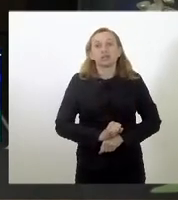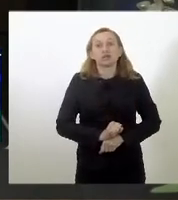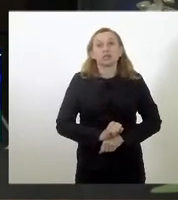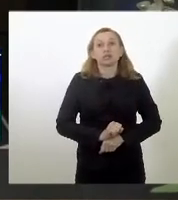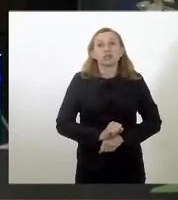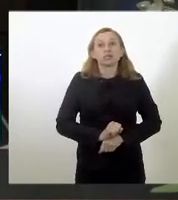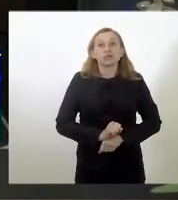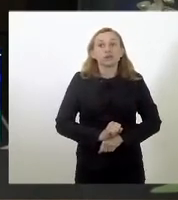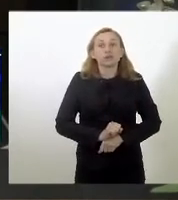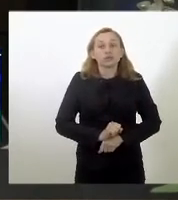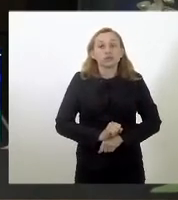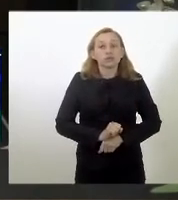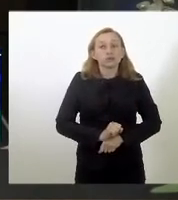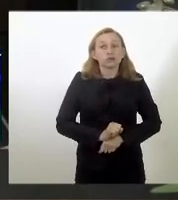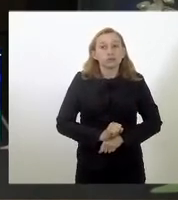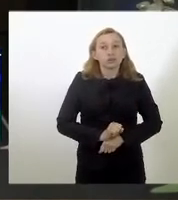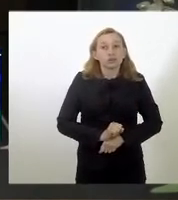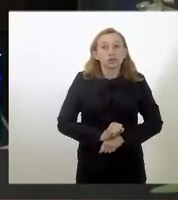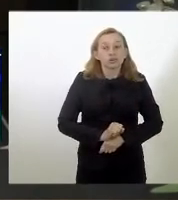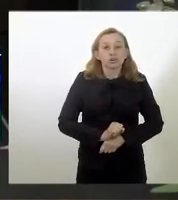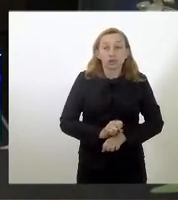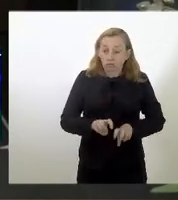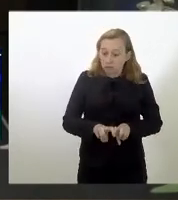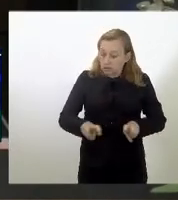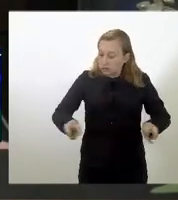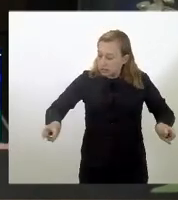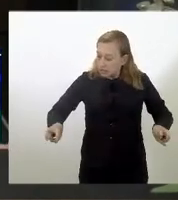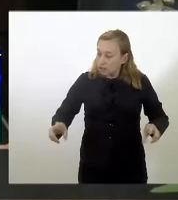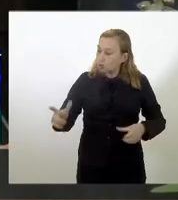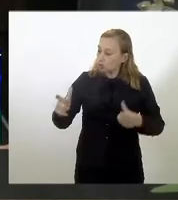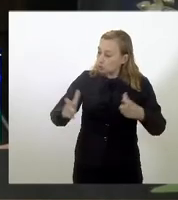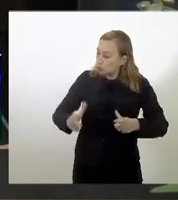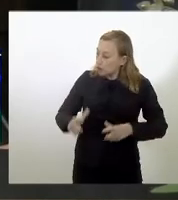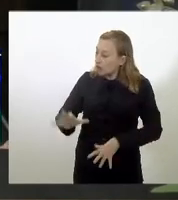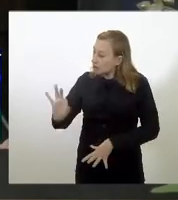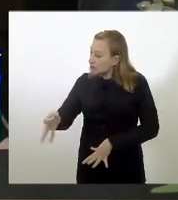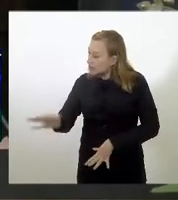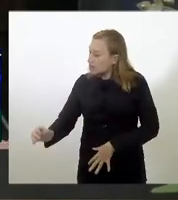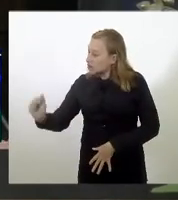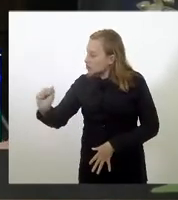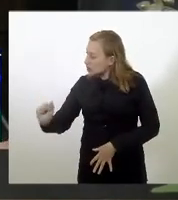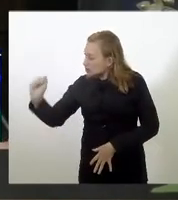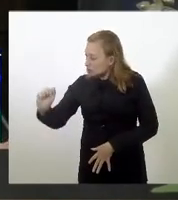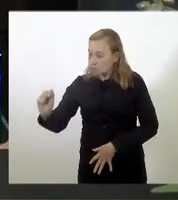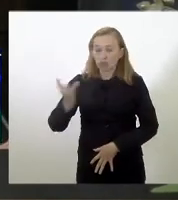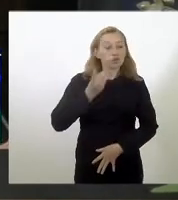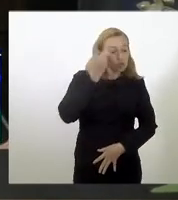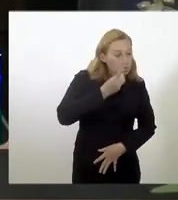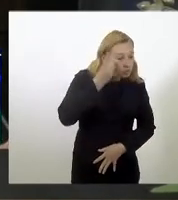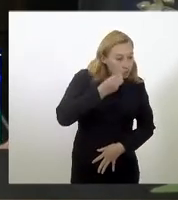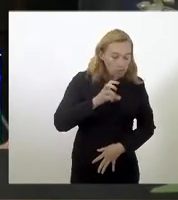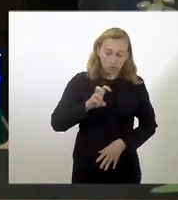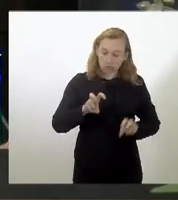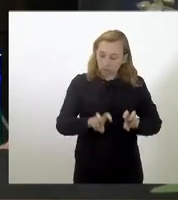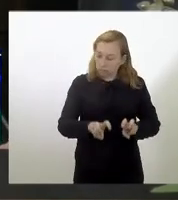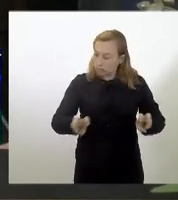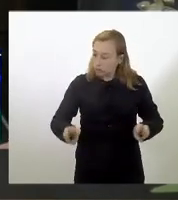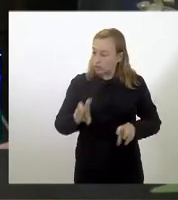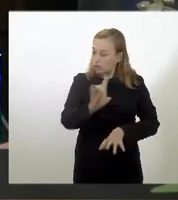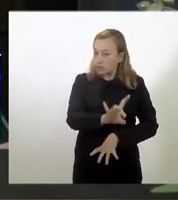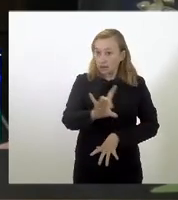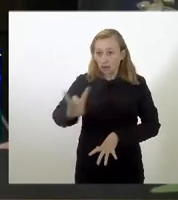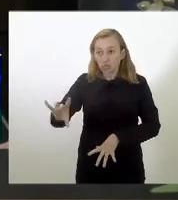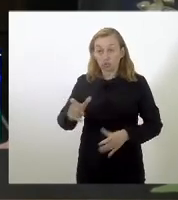procurar ocupar os lugares destinados às assessorias, aos deputados. De